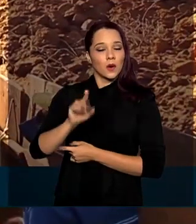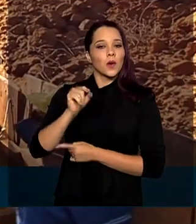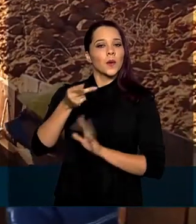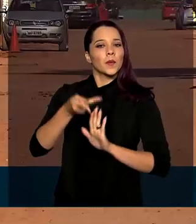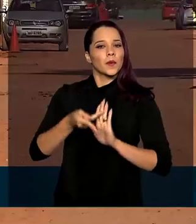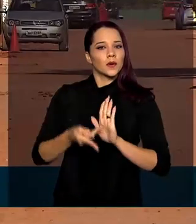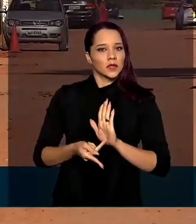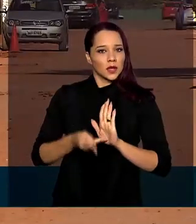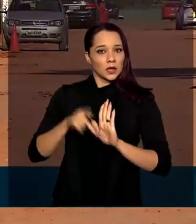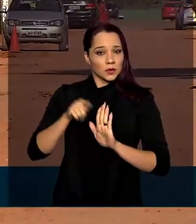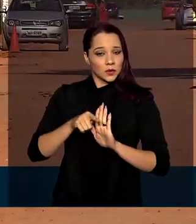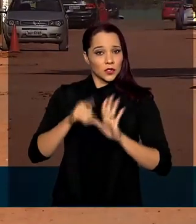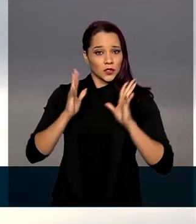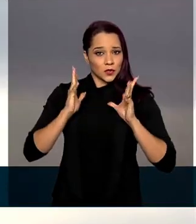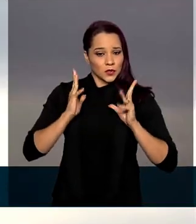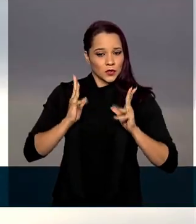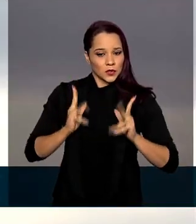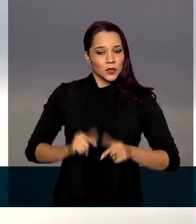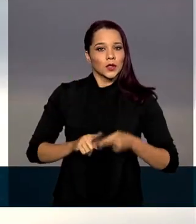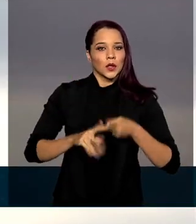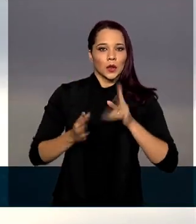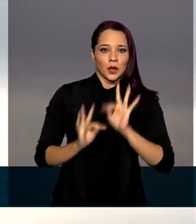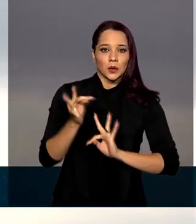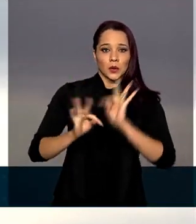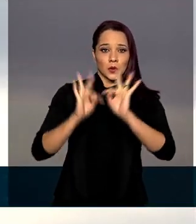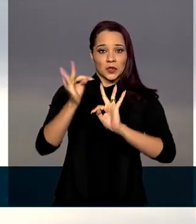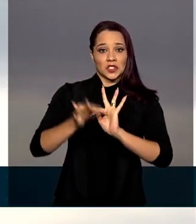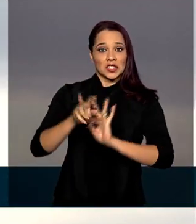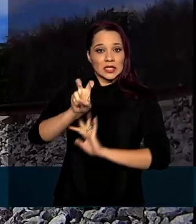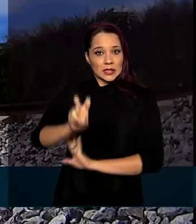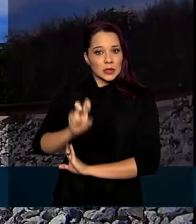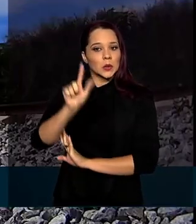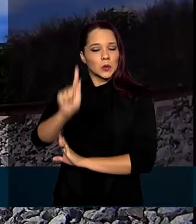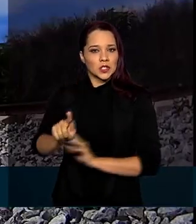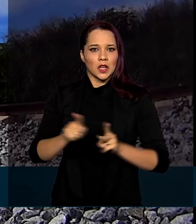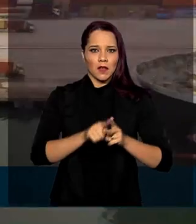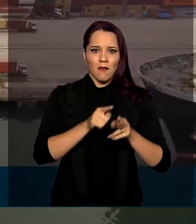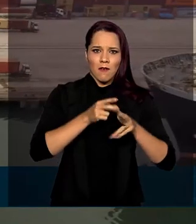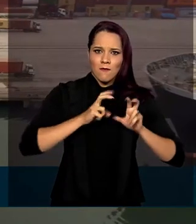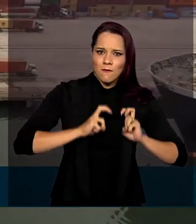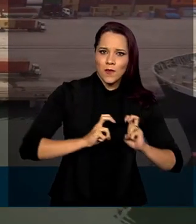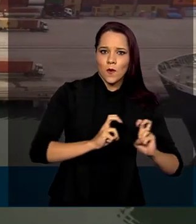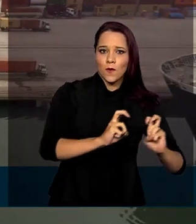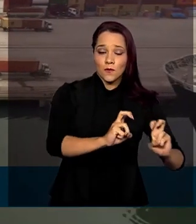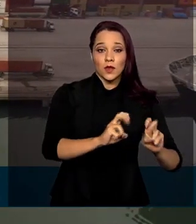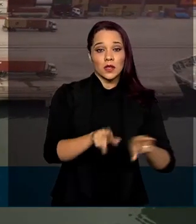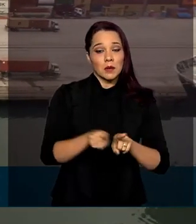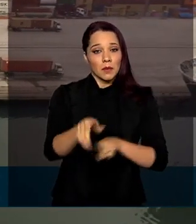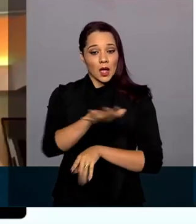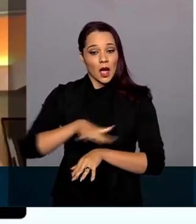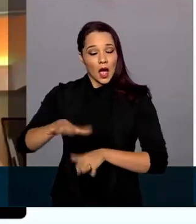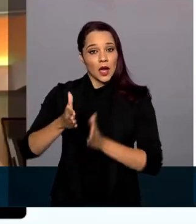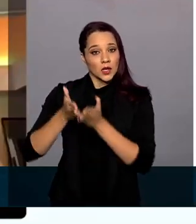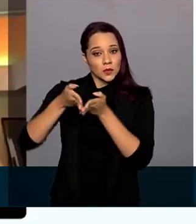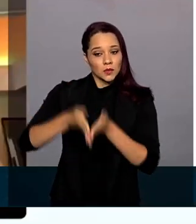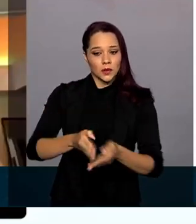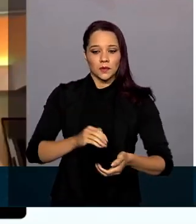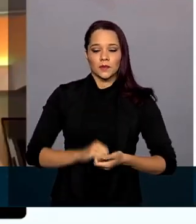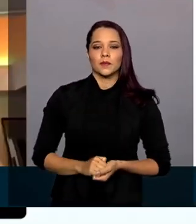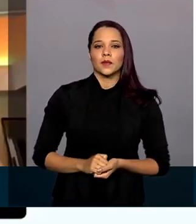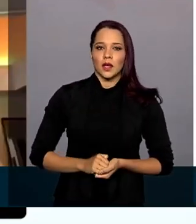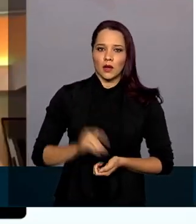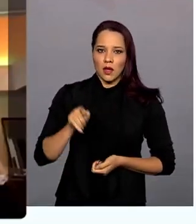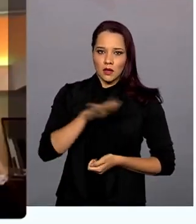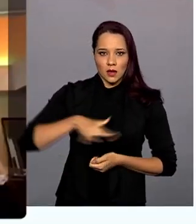projetos de saneamento, tecnologias 5G, ferrovias e o setor portuário. É do setor